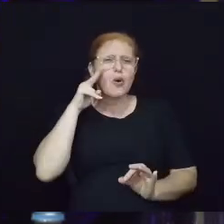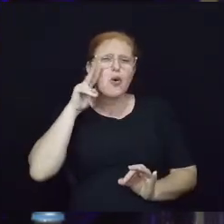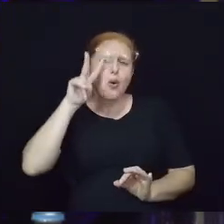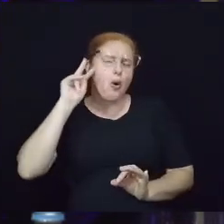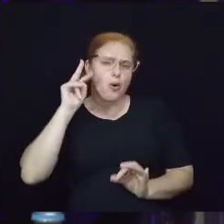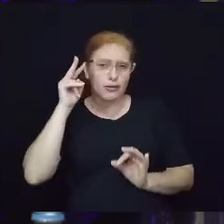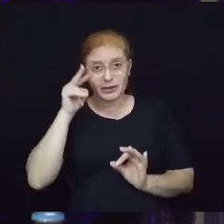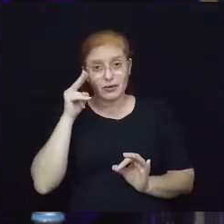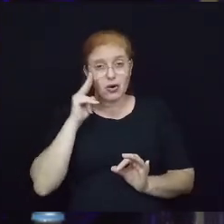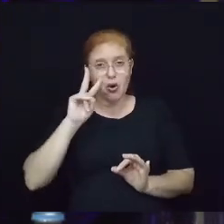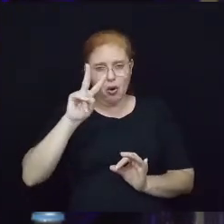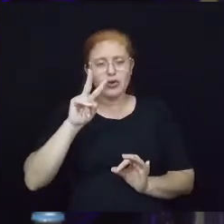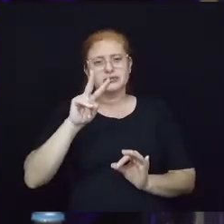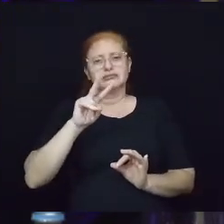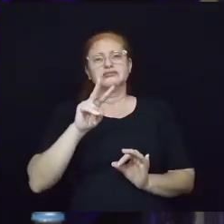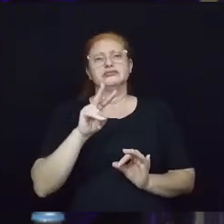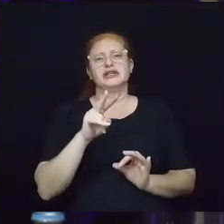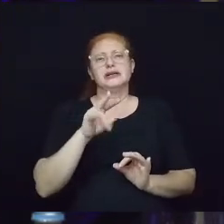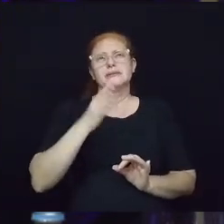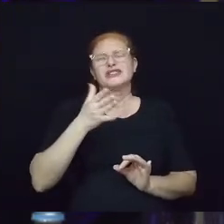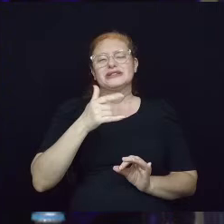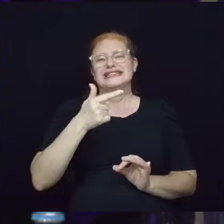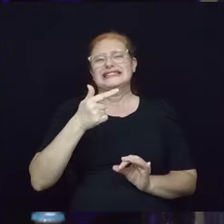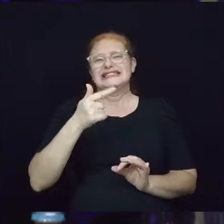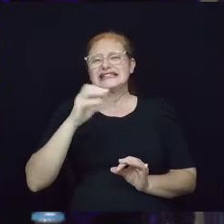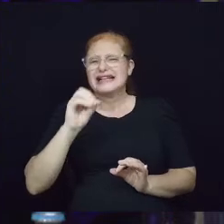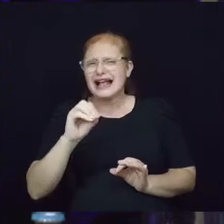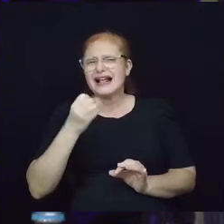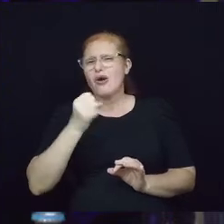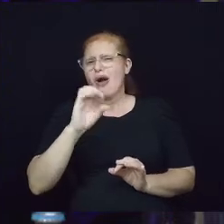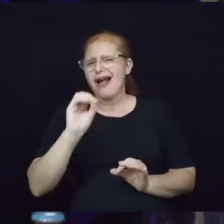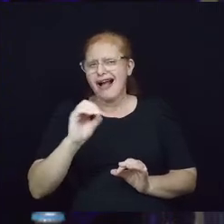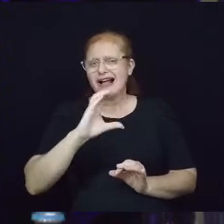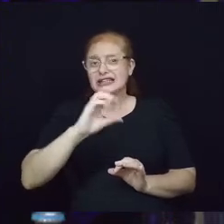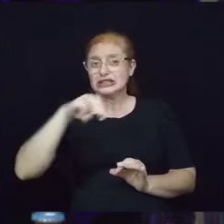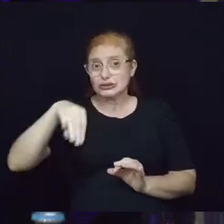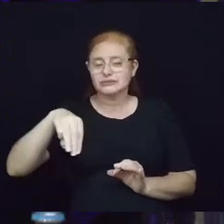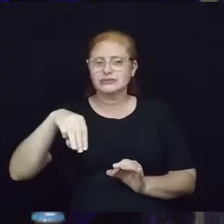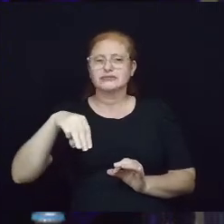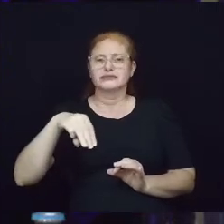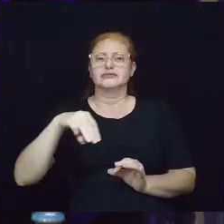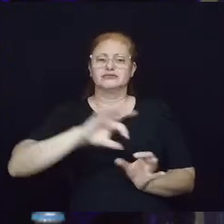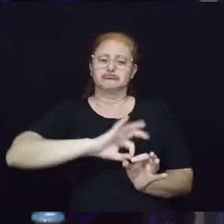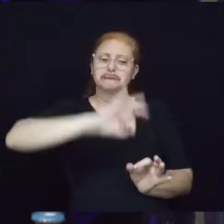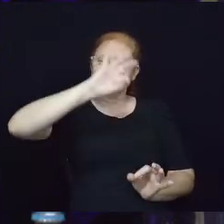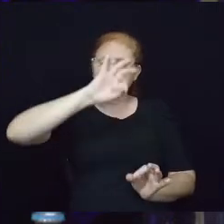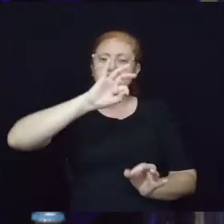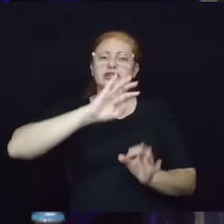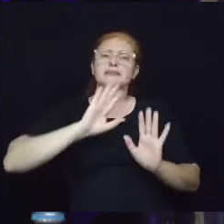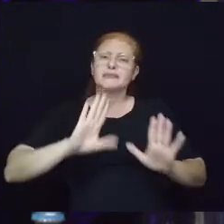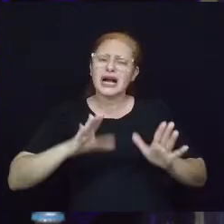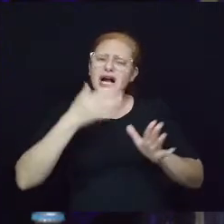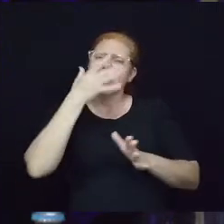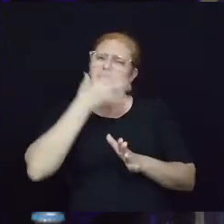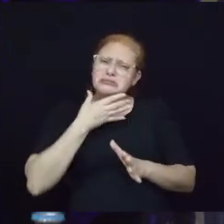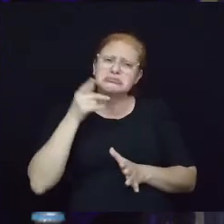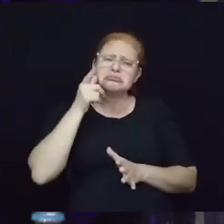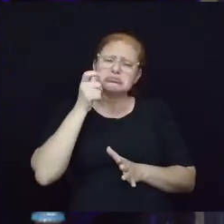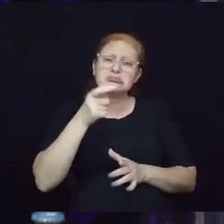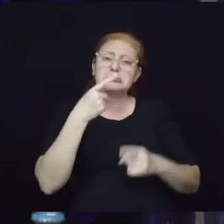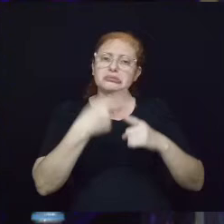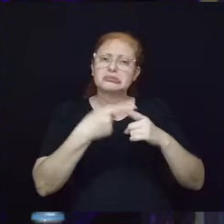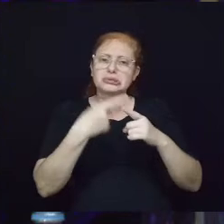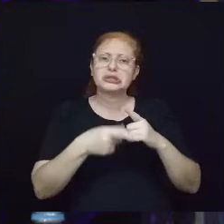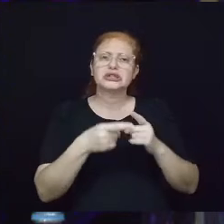ou na altura da bancada onde eu trabalho, que é cerca de 70, 80 centímetros de altura. Mas eu achei interessante